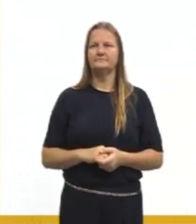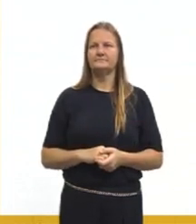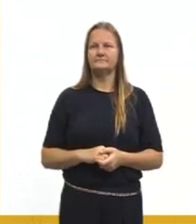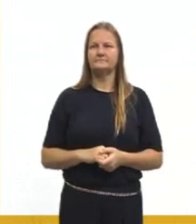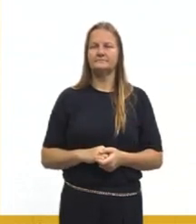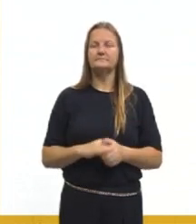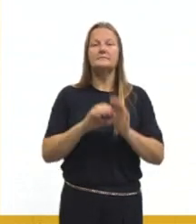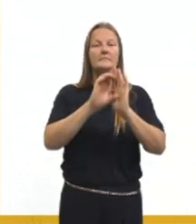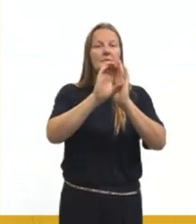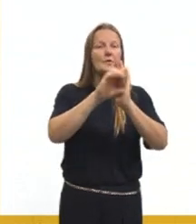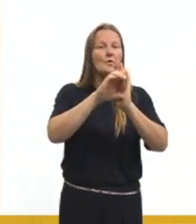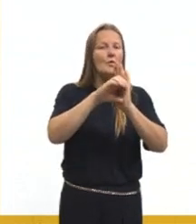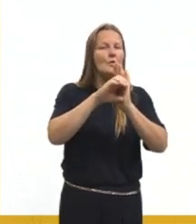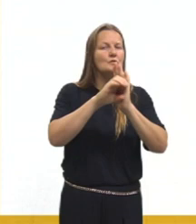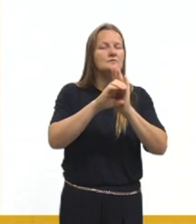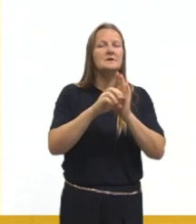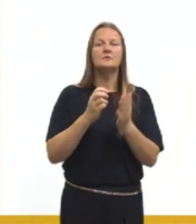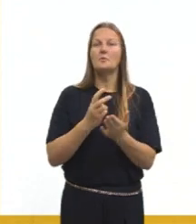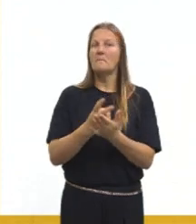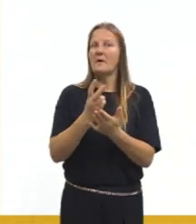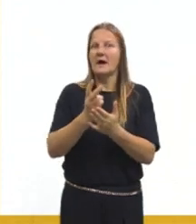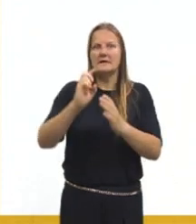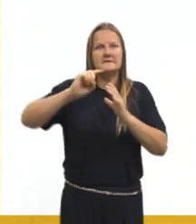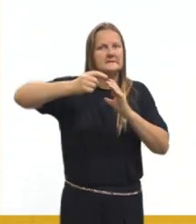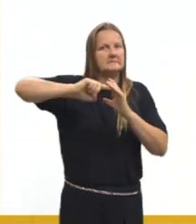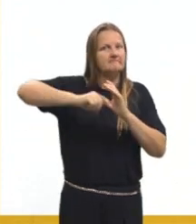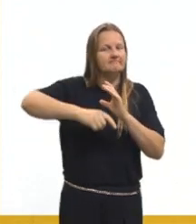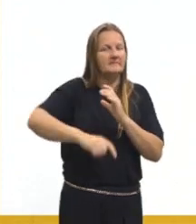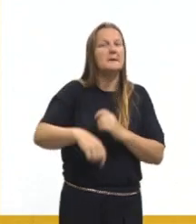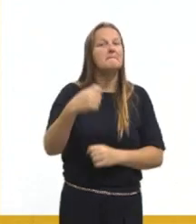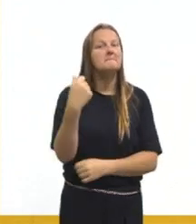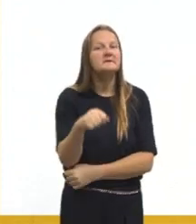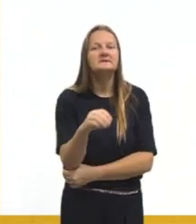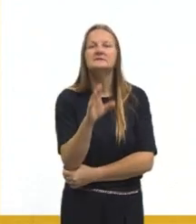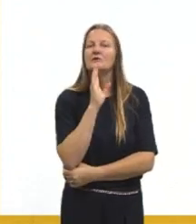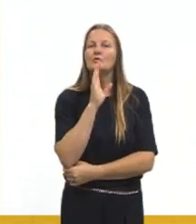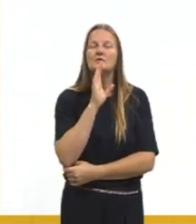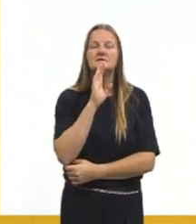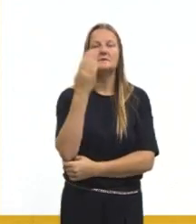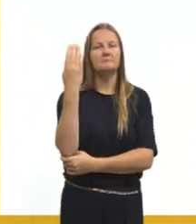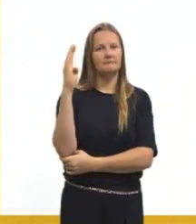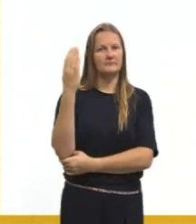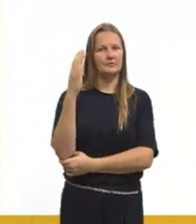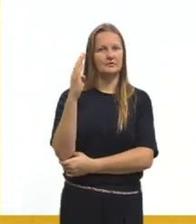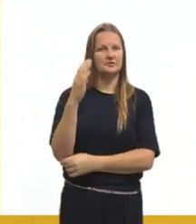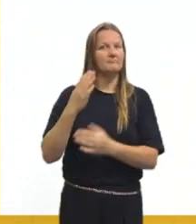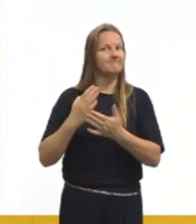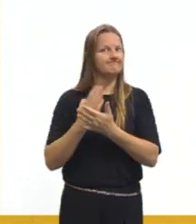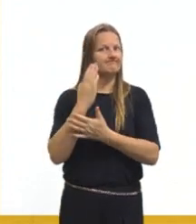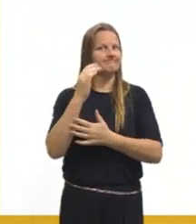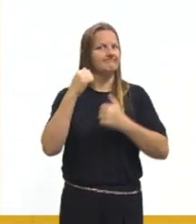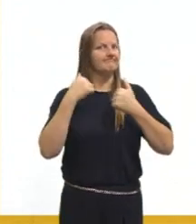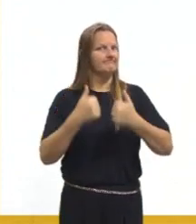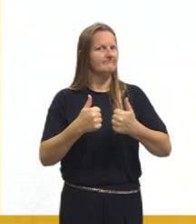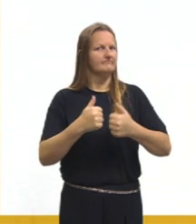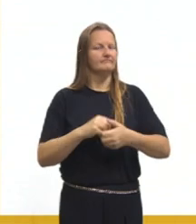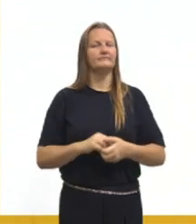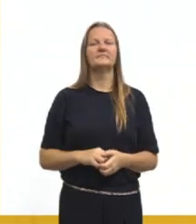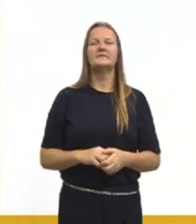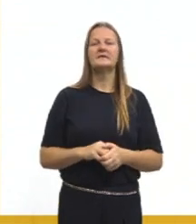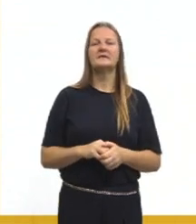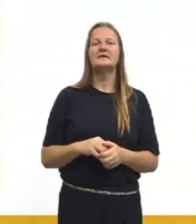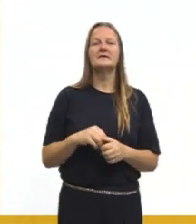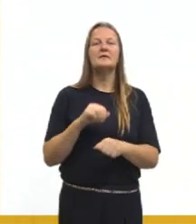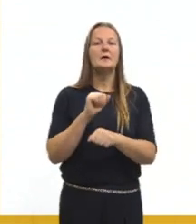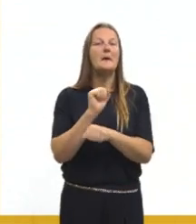conceitos sempre cada vez mais Temos que conhecer na Biologia para mandar bem né Então quem tava